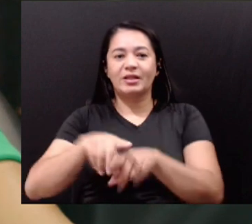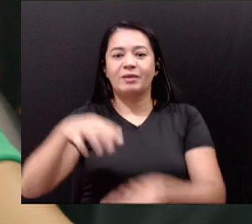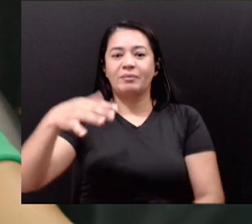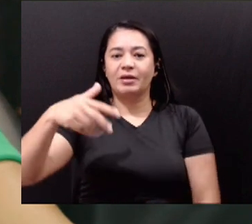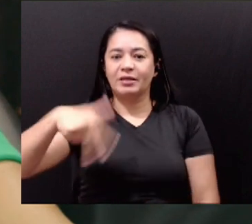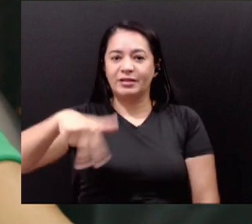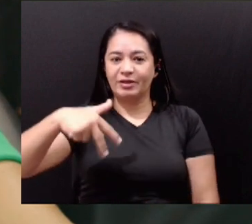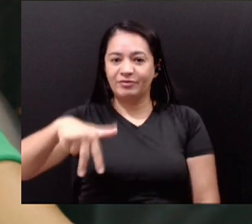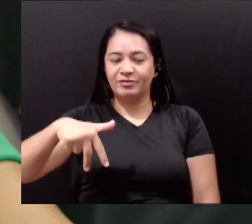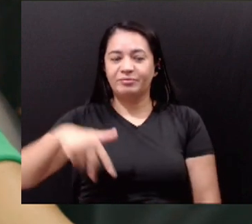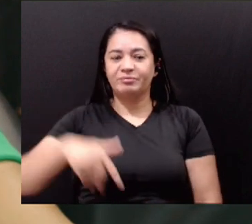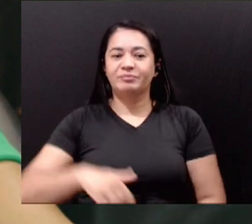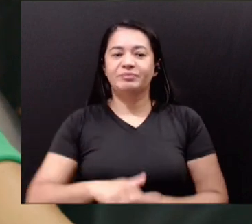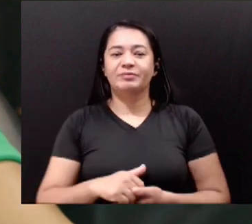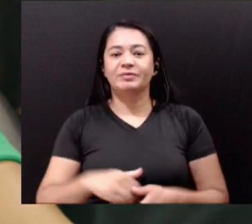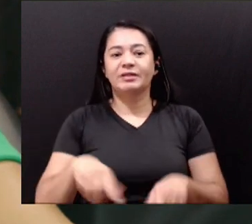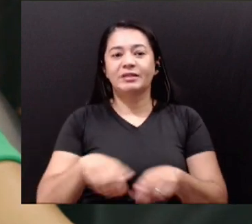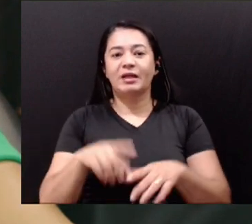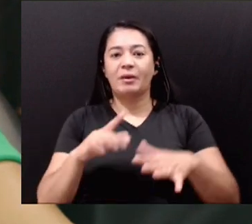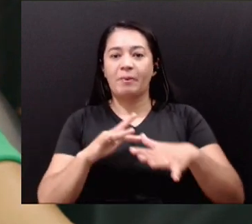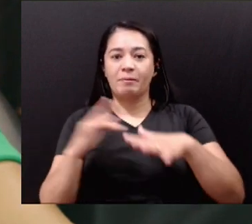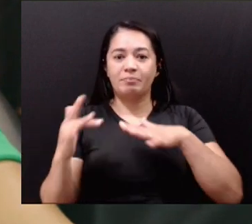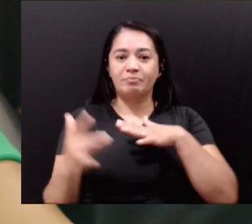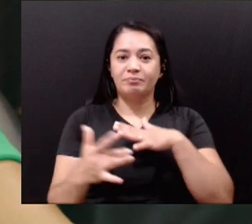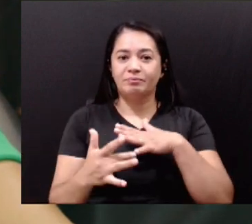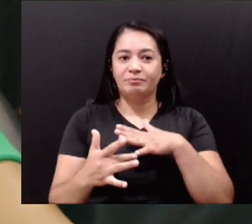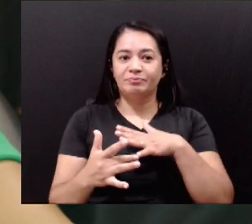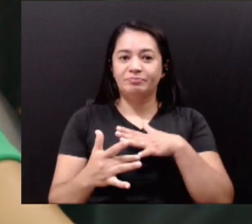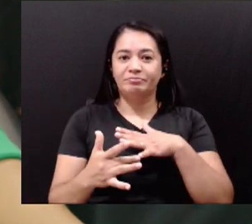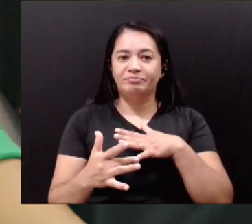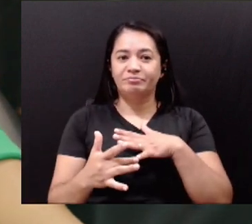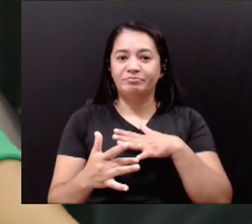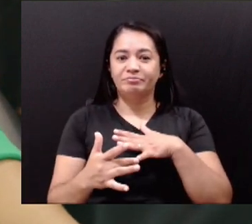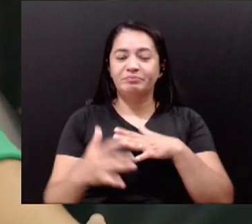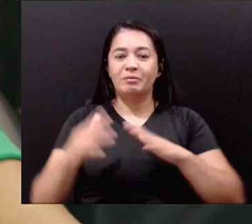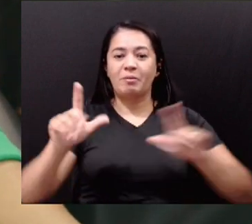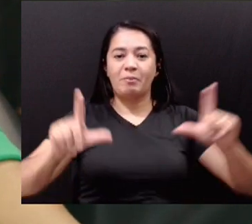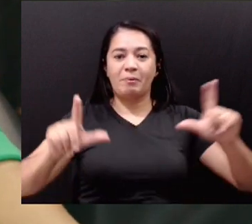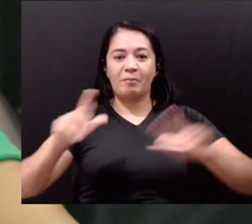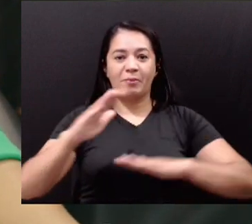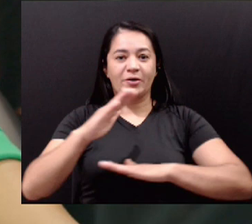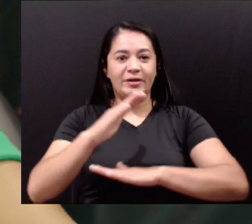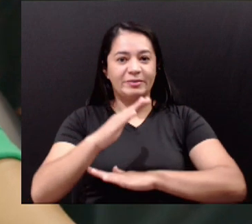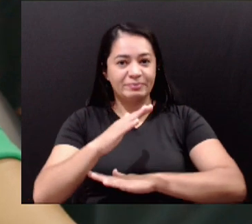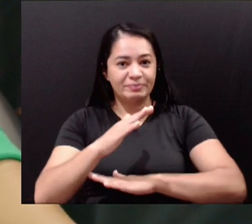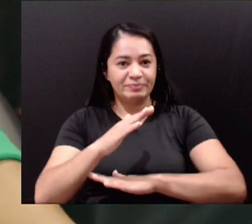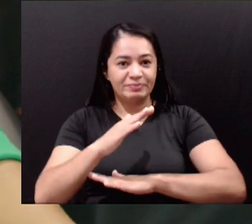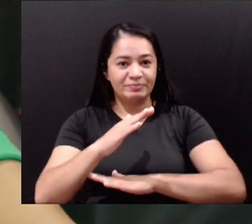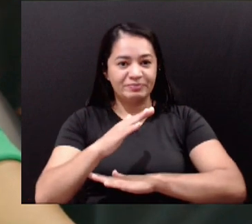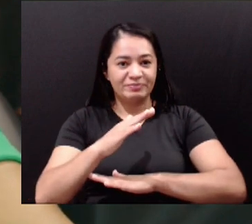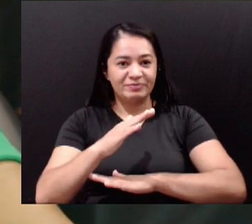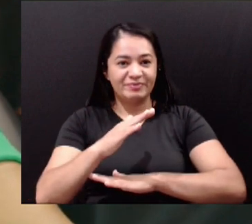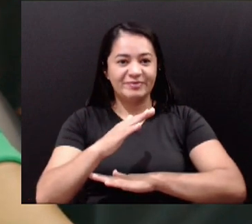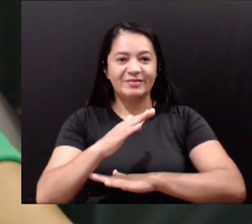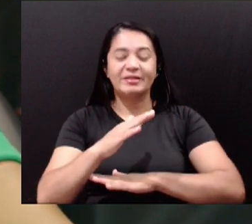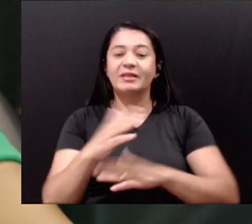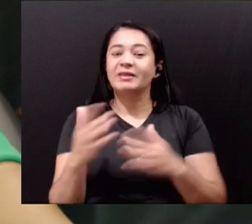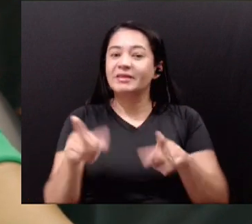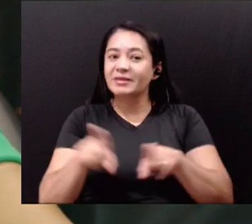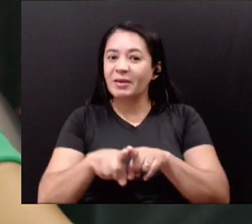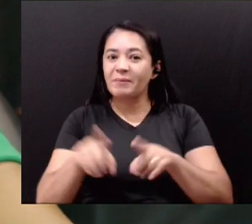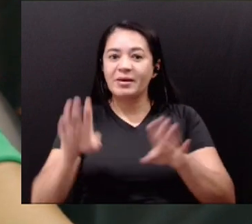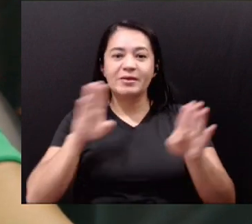retransmissão em tempo real pelas fanpages da Câmara, da TV, da TV Câmara, aliás, no Facebook e